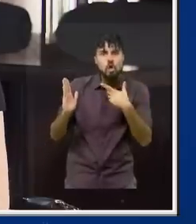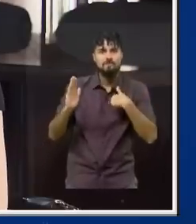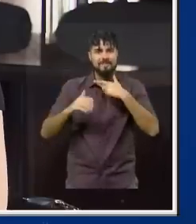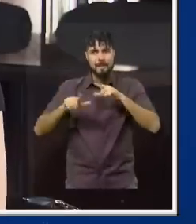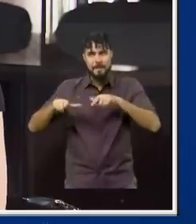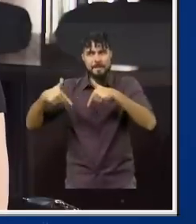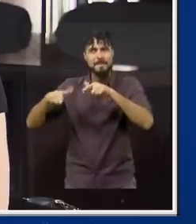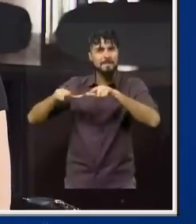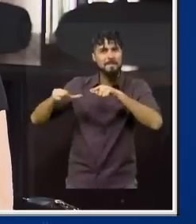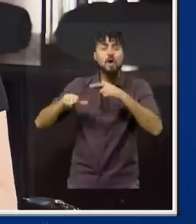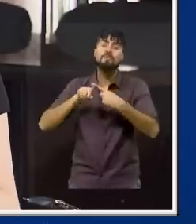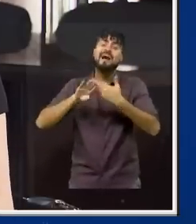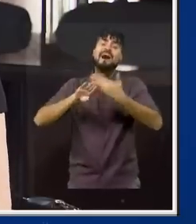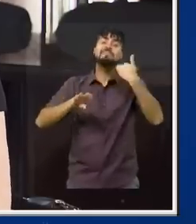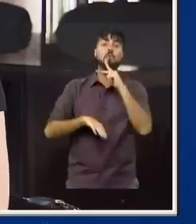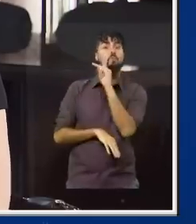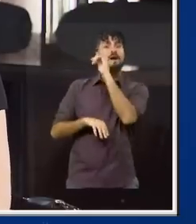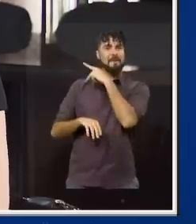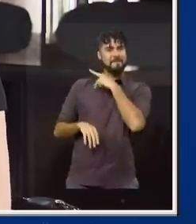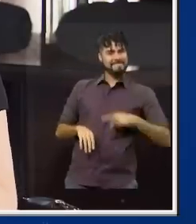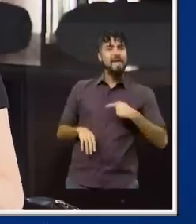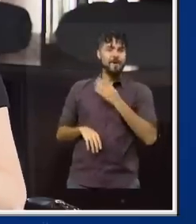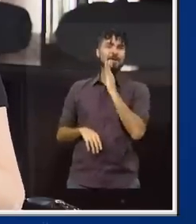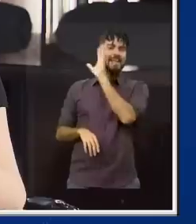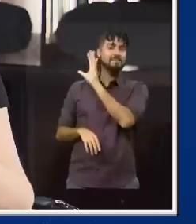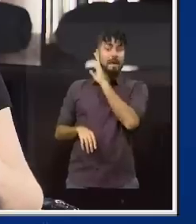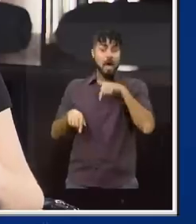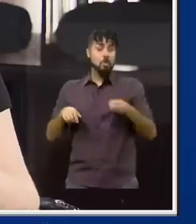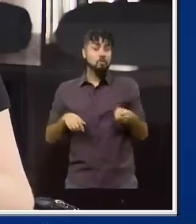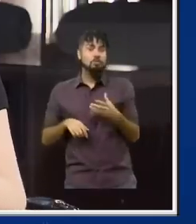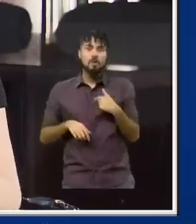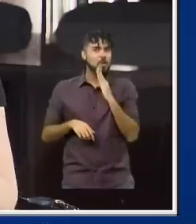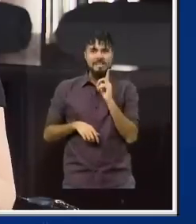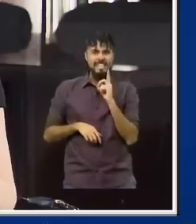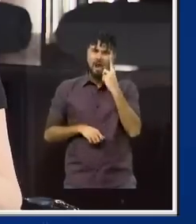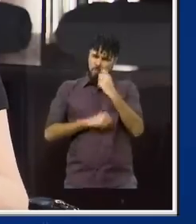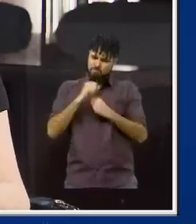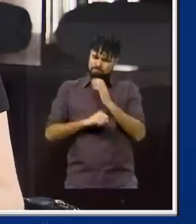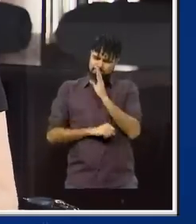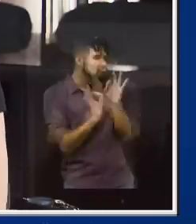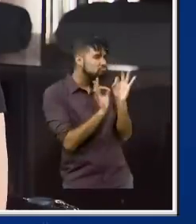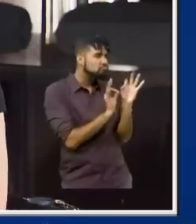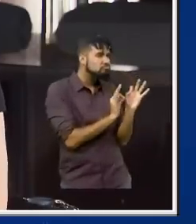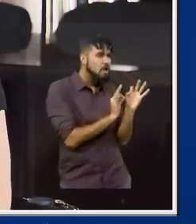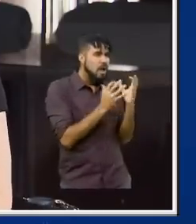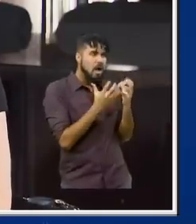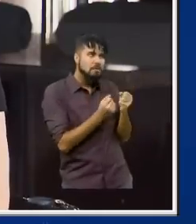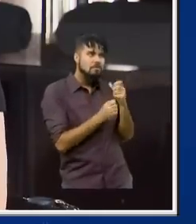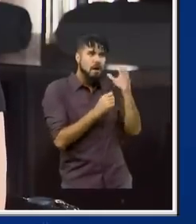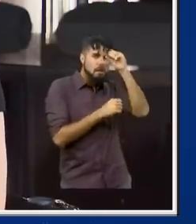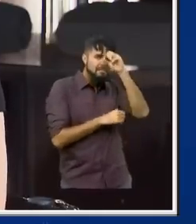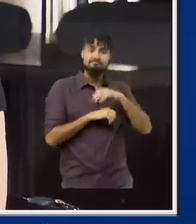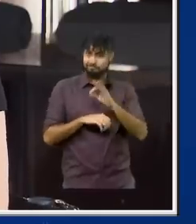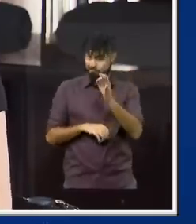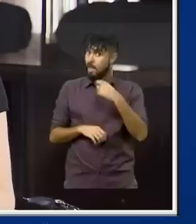durante durante muito tempo a Simone tebet que um dia disse que apoiava a lava-jato agora vai apoiar